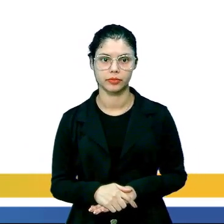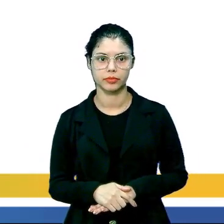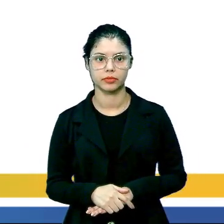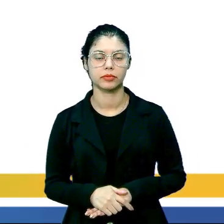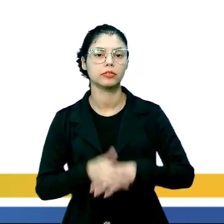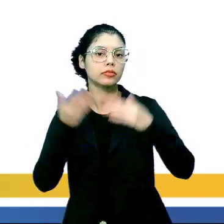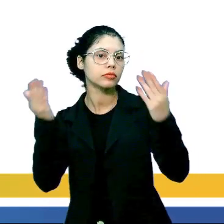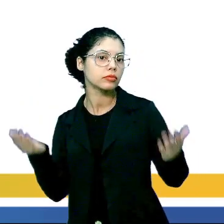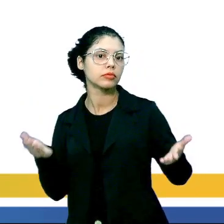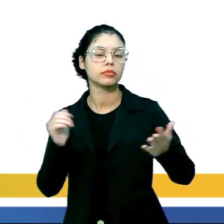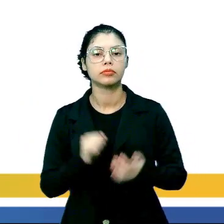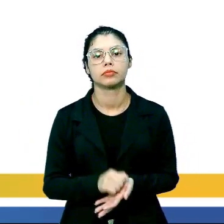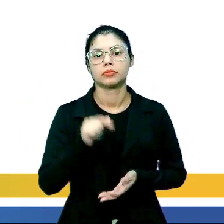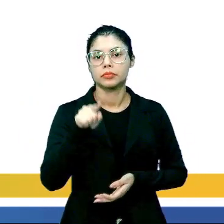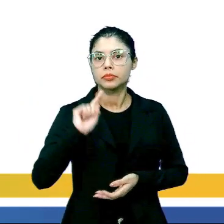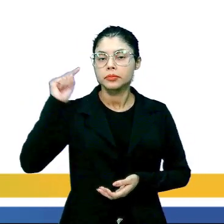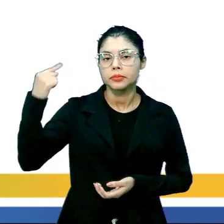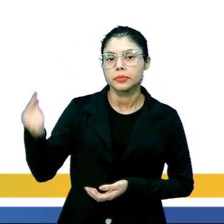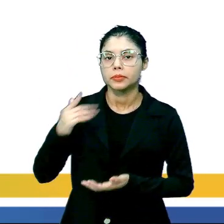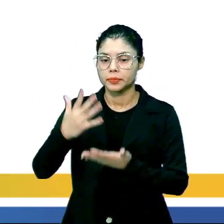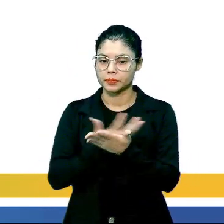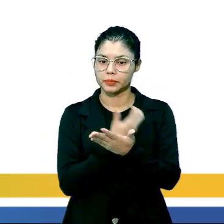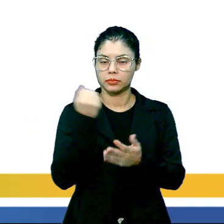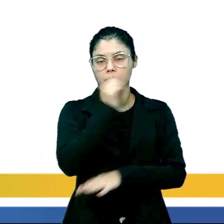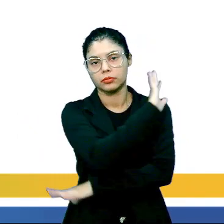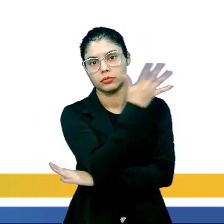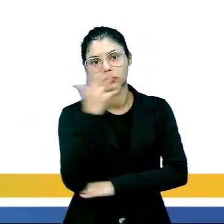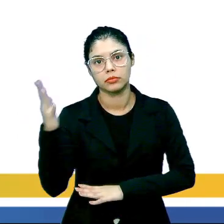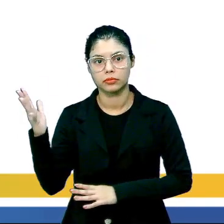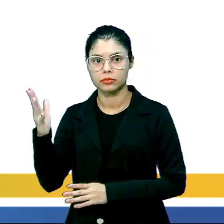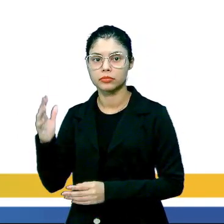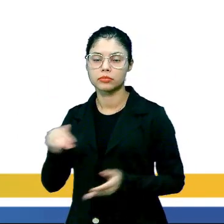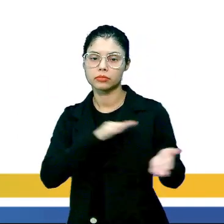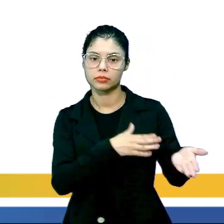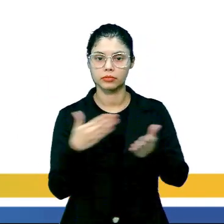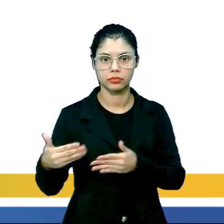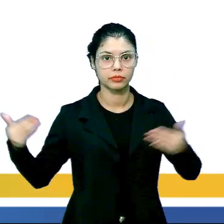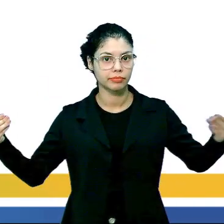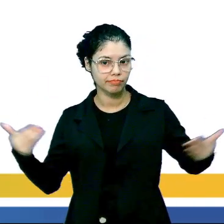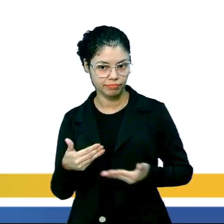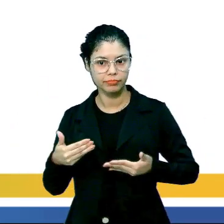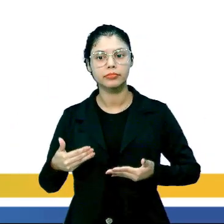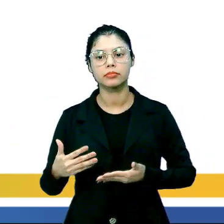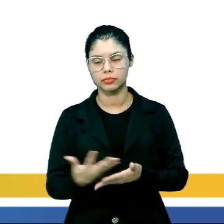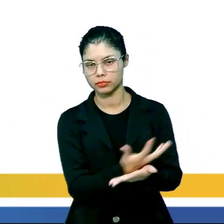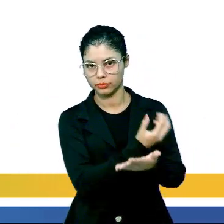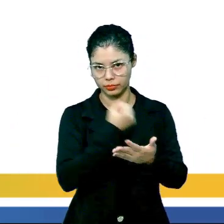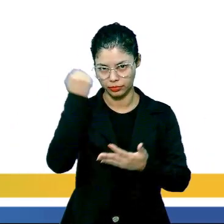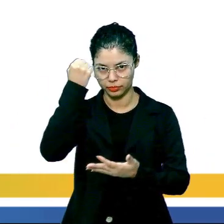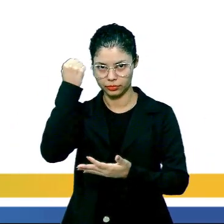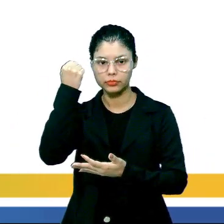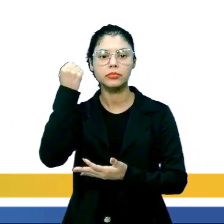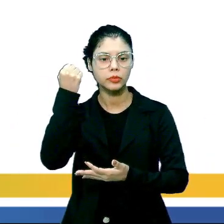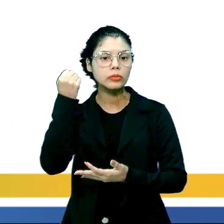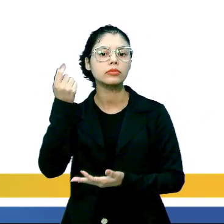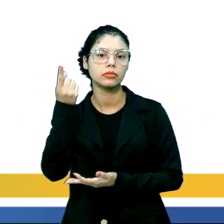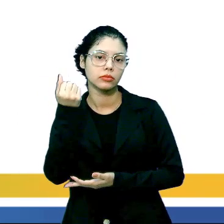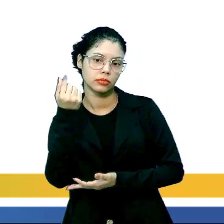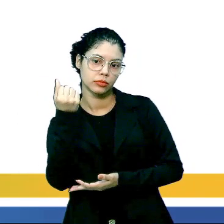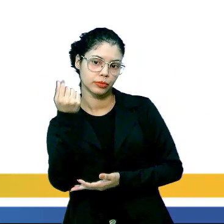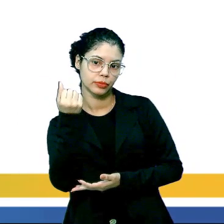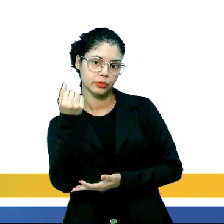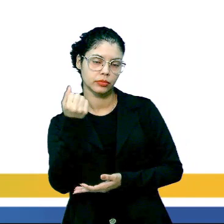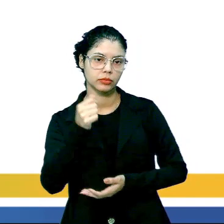financeiros. Ou seja, aquilo que se retira da natureza, a partir de agora, é retirado em função do